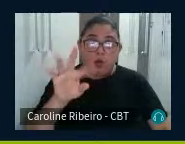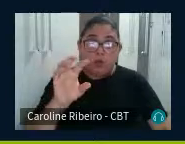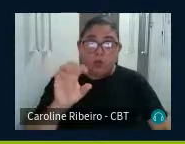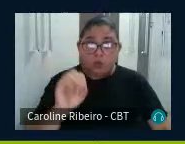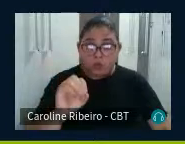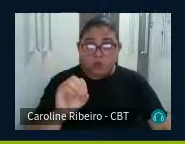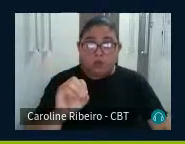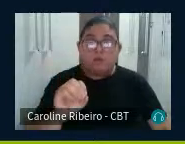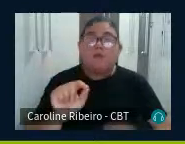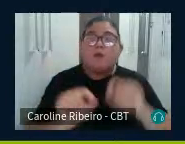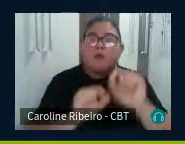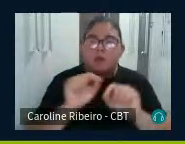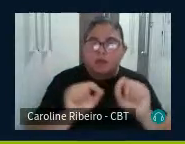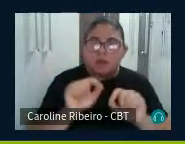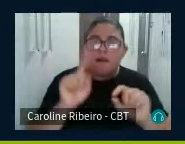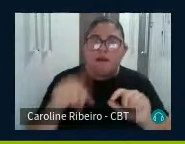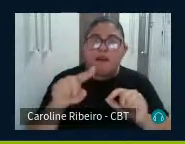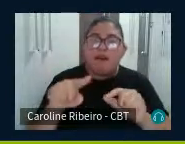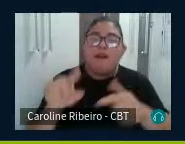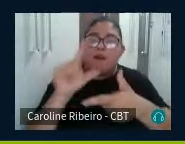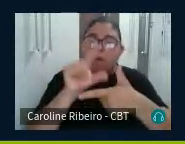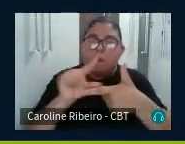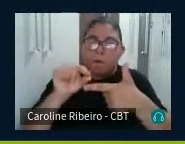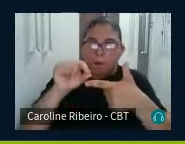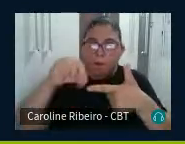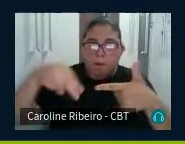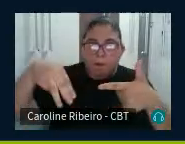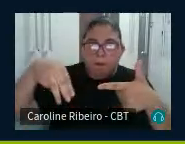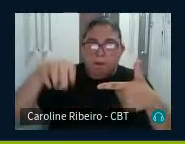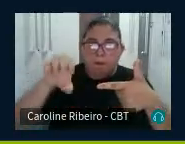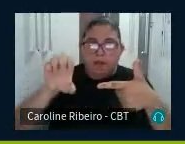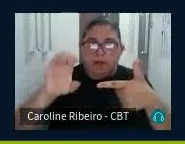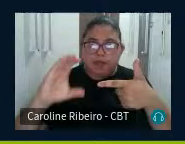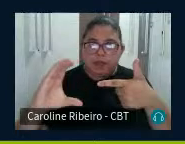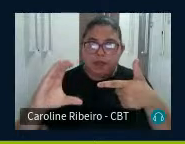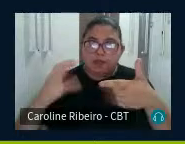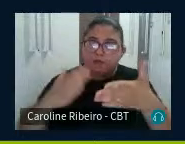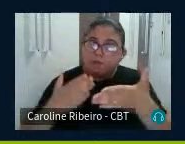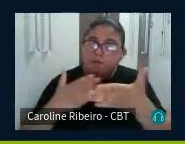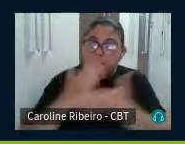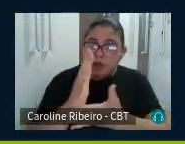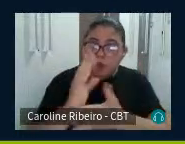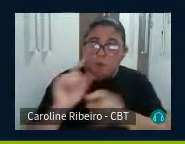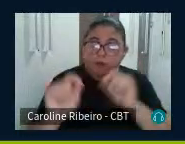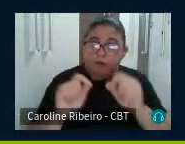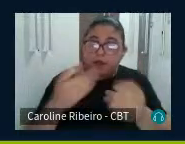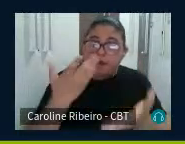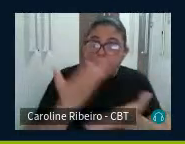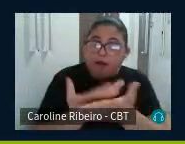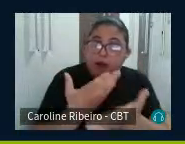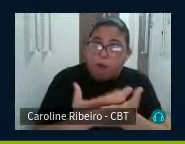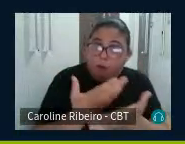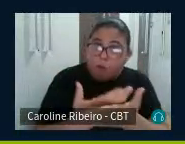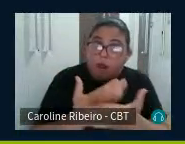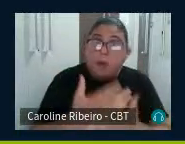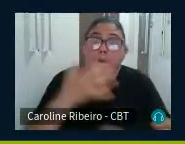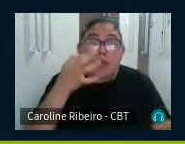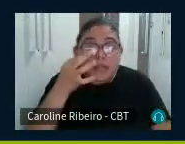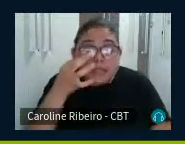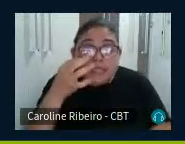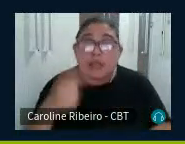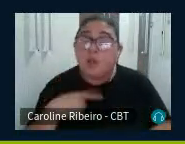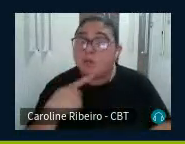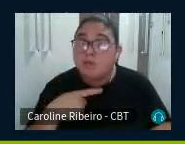MEC, para que as instituições de ensino possam cumprir o cronograma de aulas presenciais em épocas